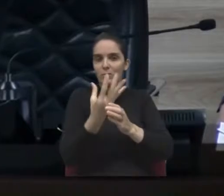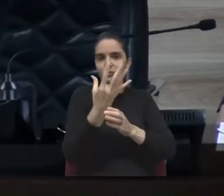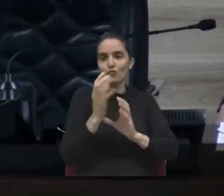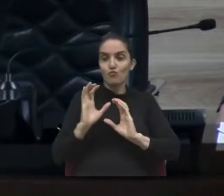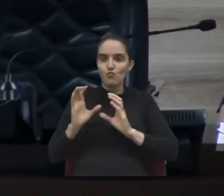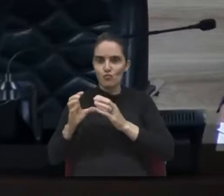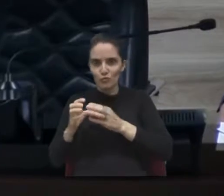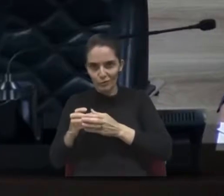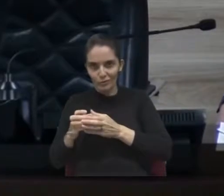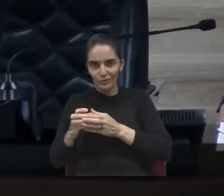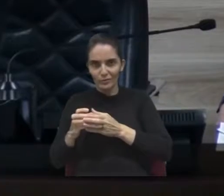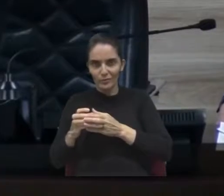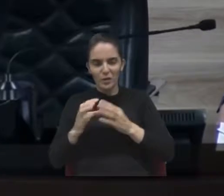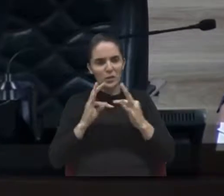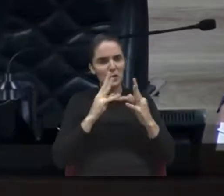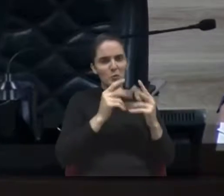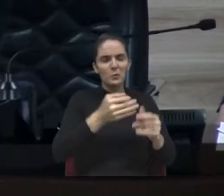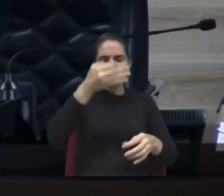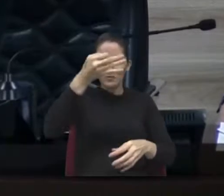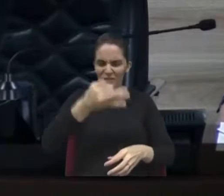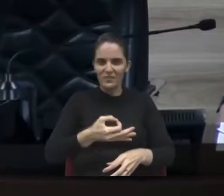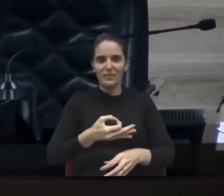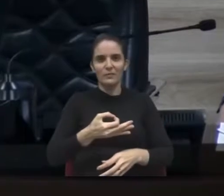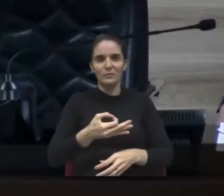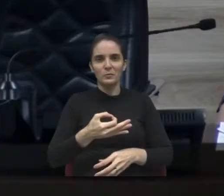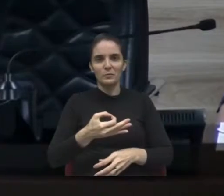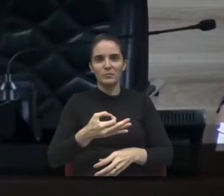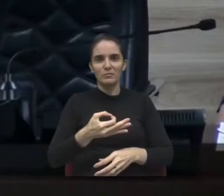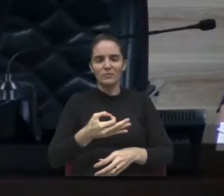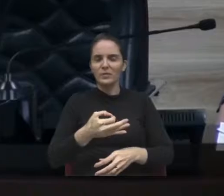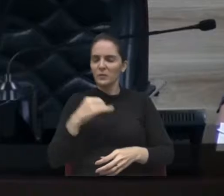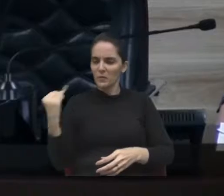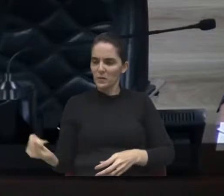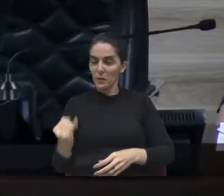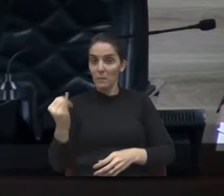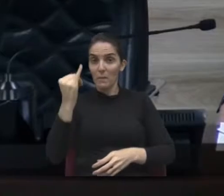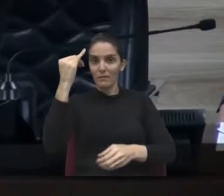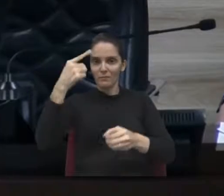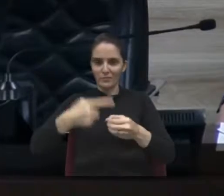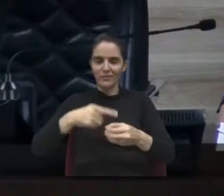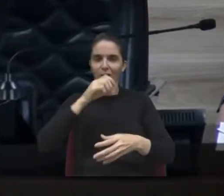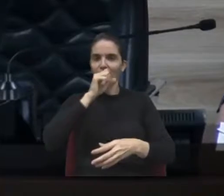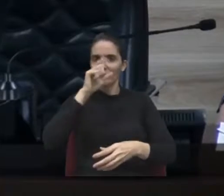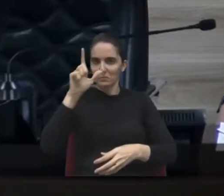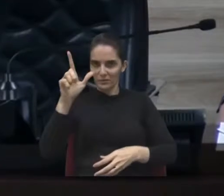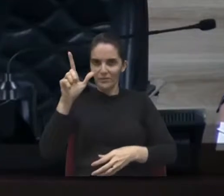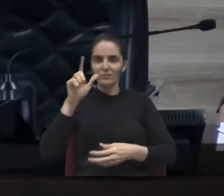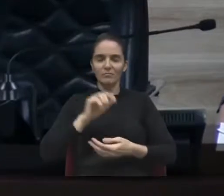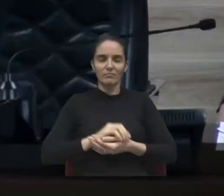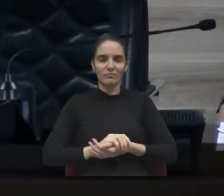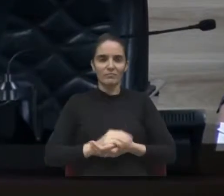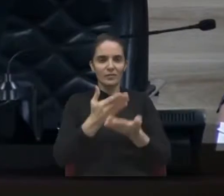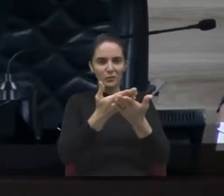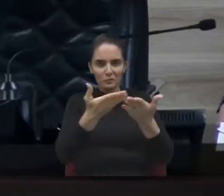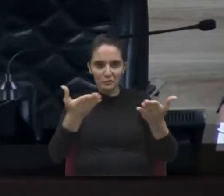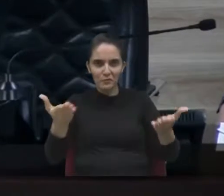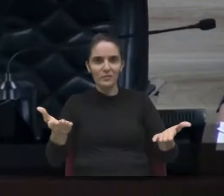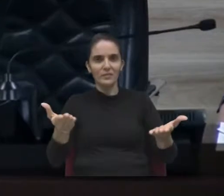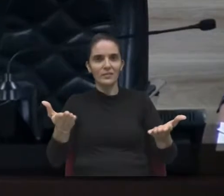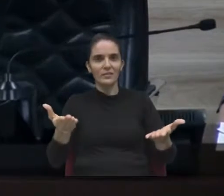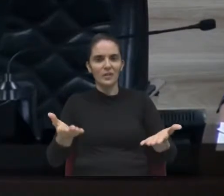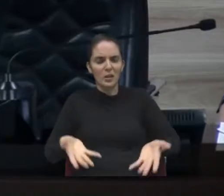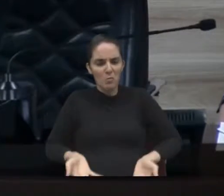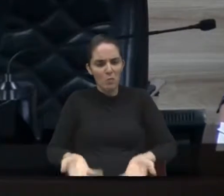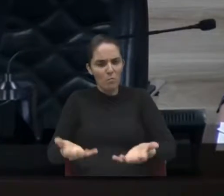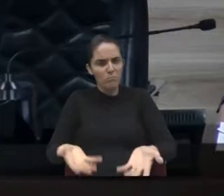certeza será de grande valia aqui para a cidade de Limeira. Que vocês sempre fiquem estimulados